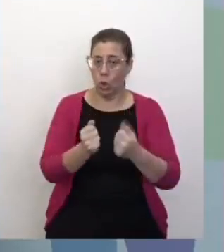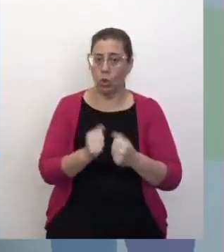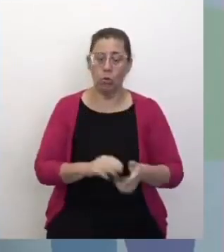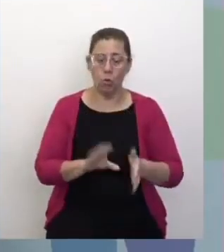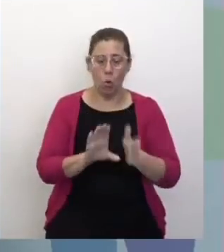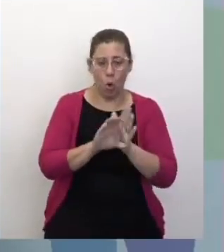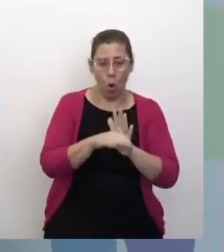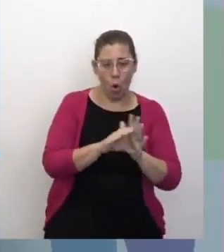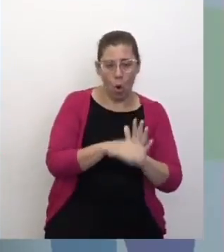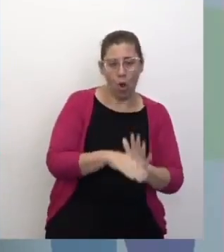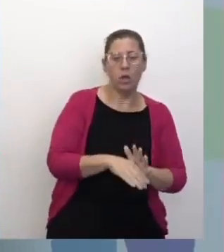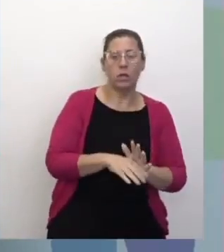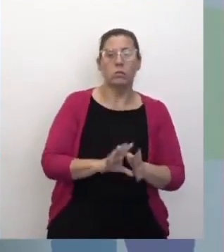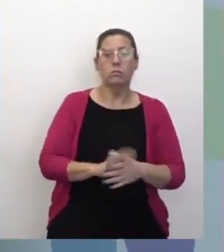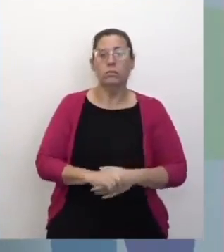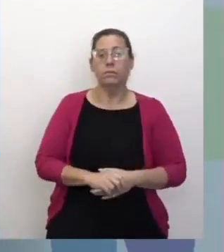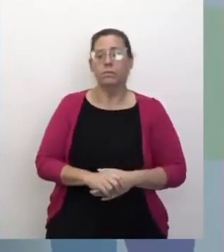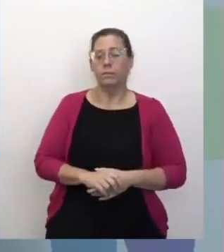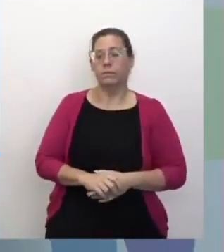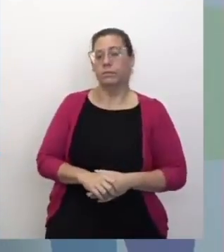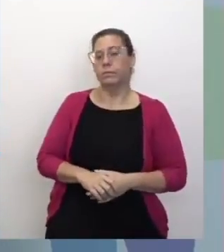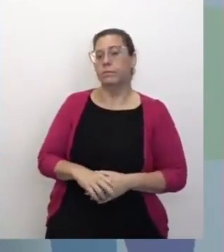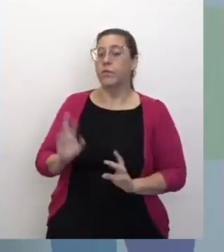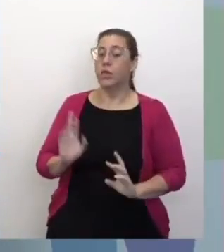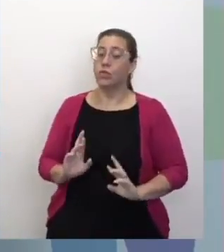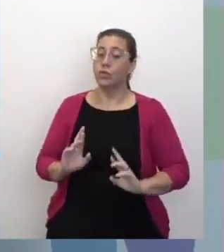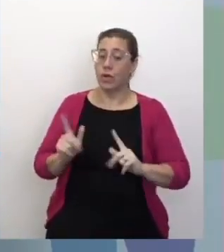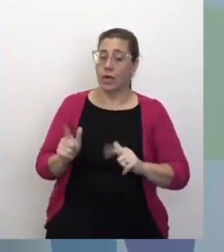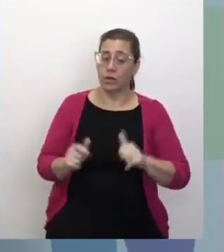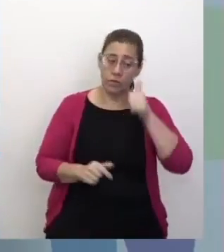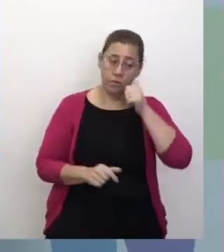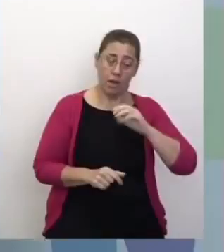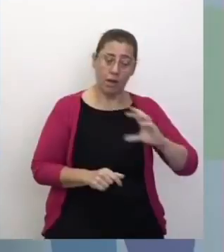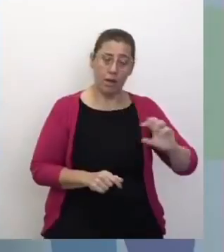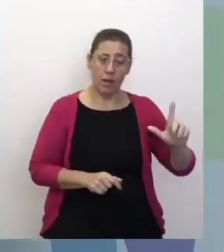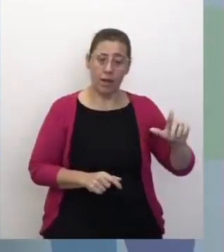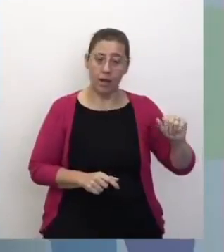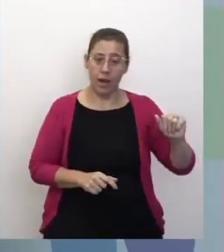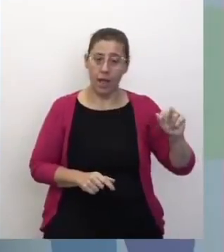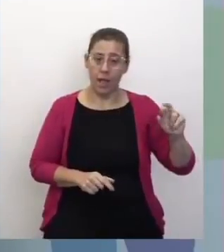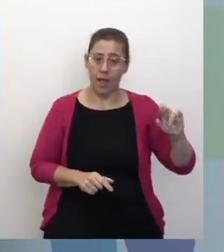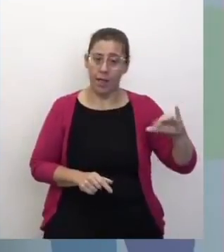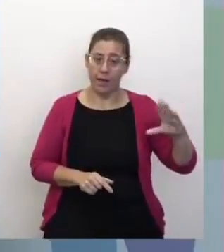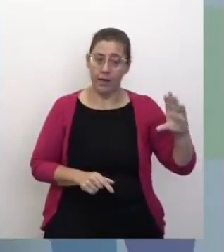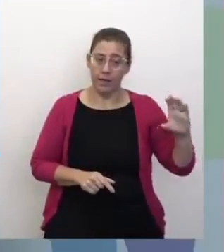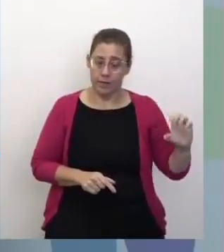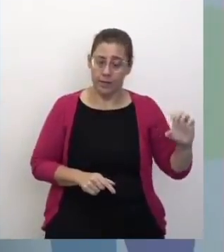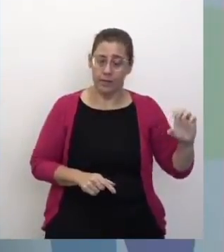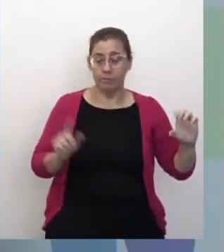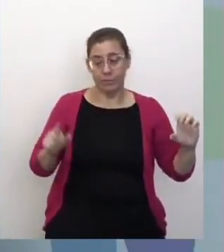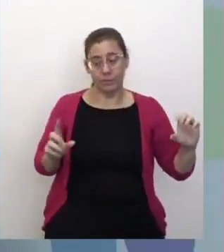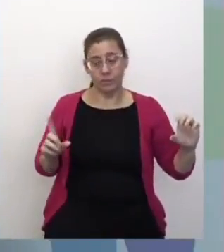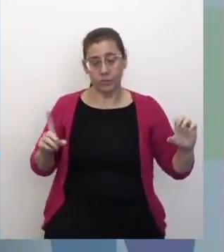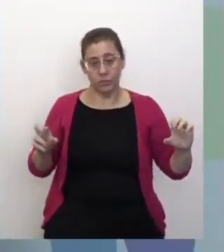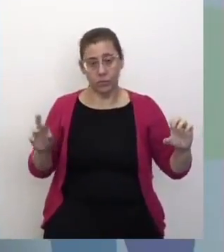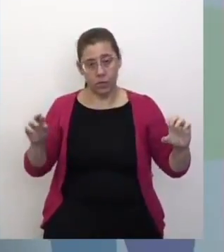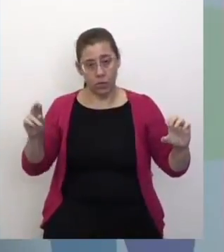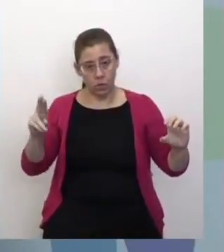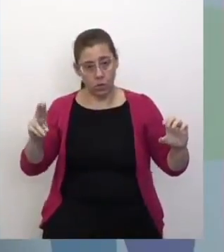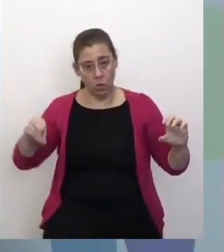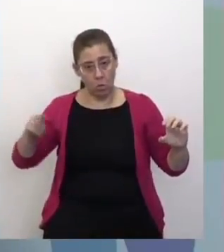de amor que não é igual à da Clarice, do conto Amor. É uma concepção outra do Carlos Drummond, porque quando chega no século